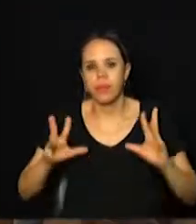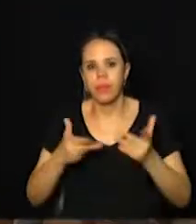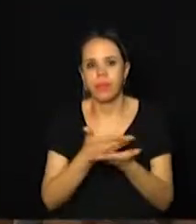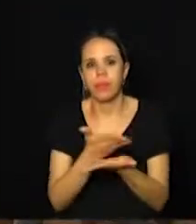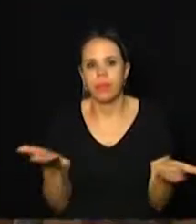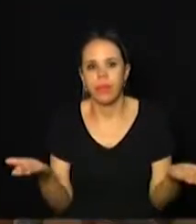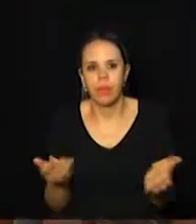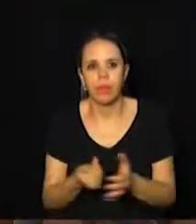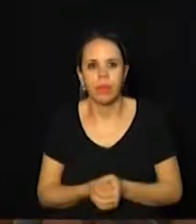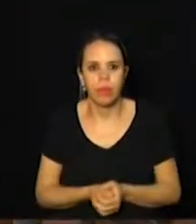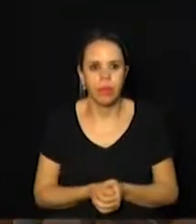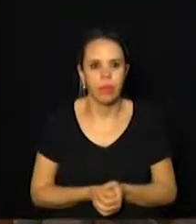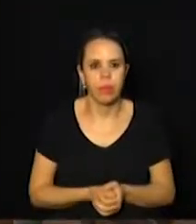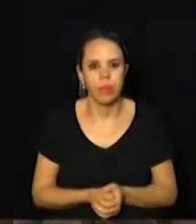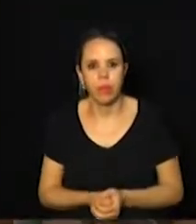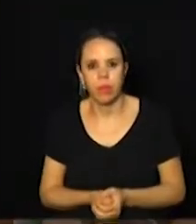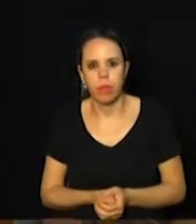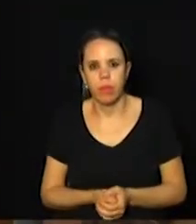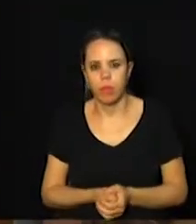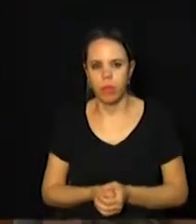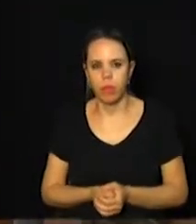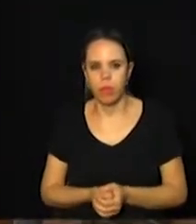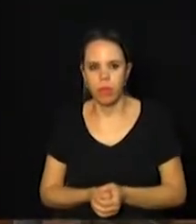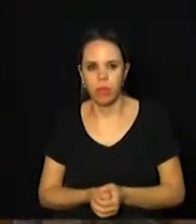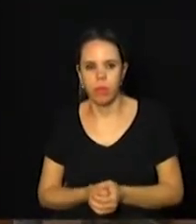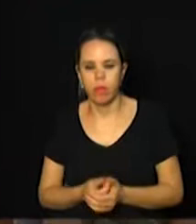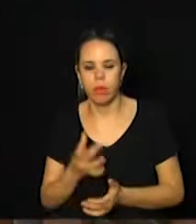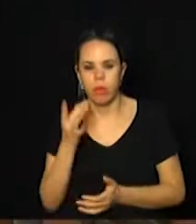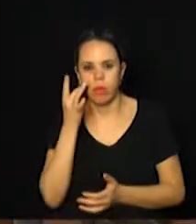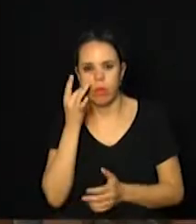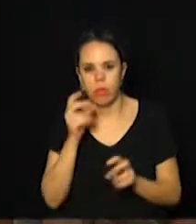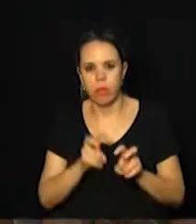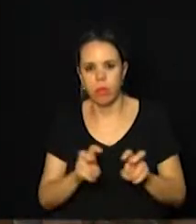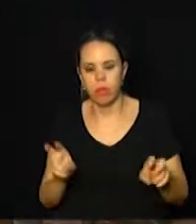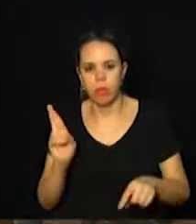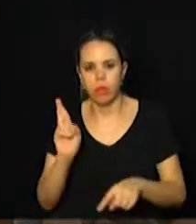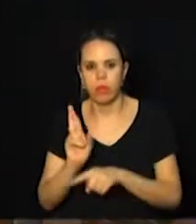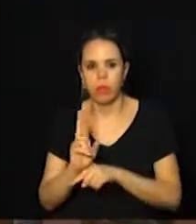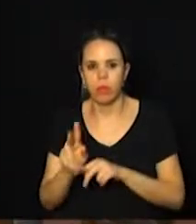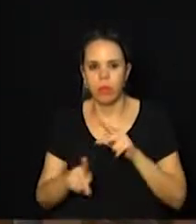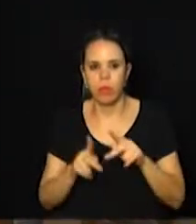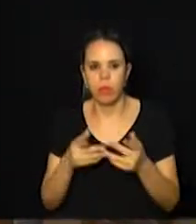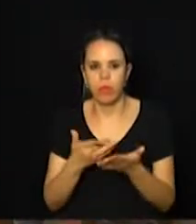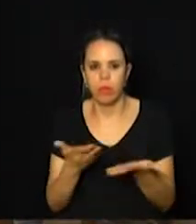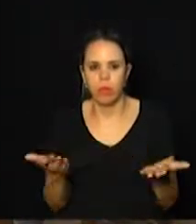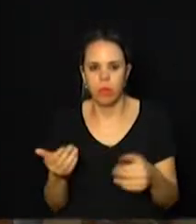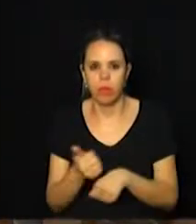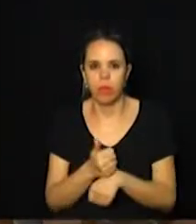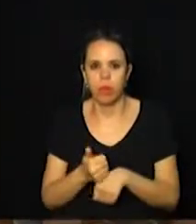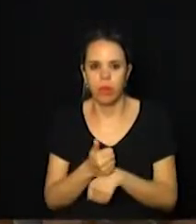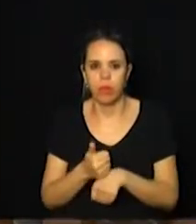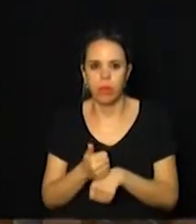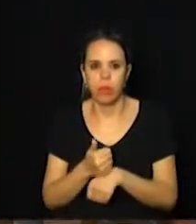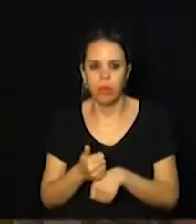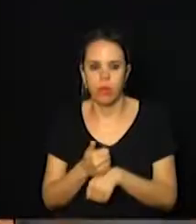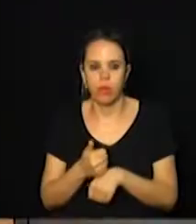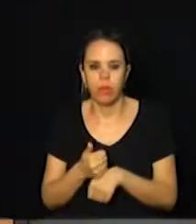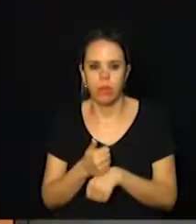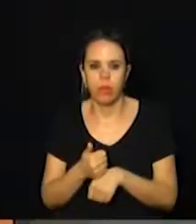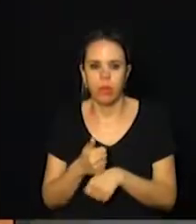todos todas e todos aqui presentes representantes da categoria aqui do